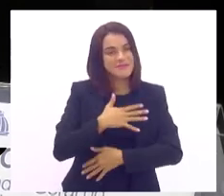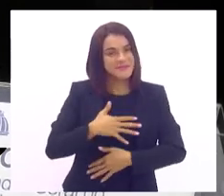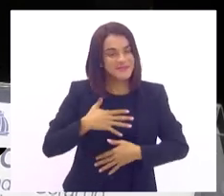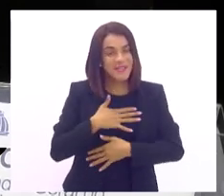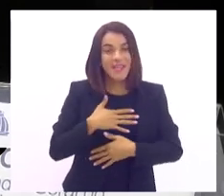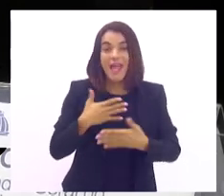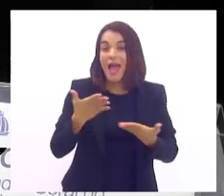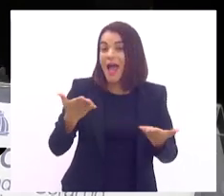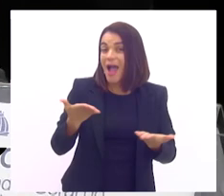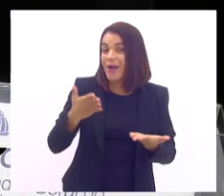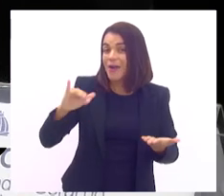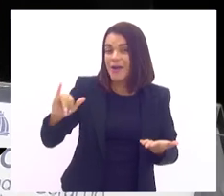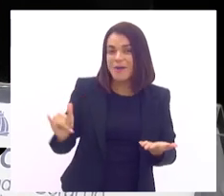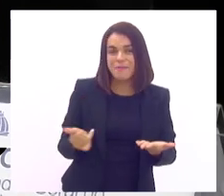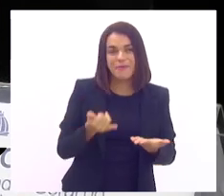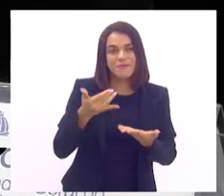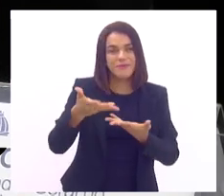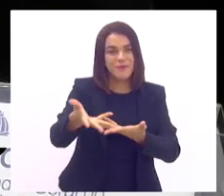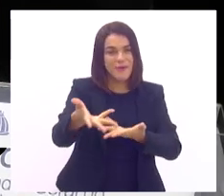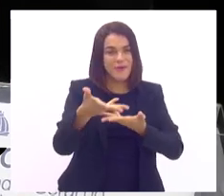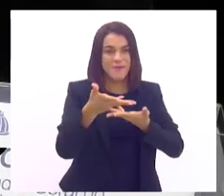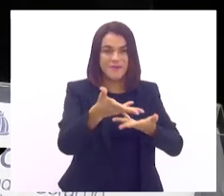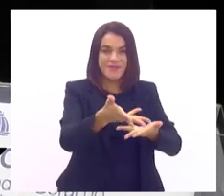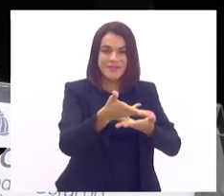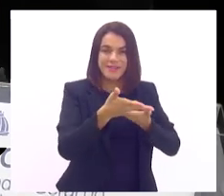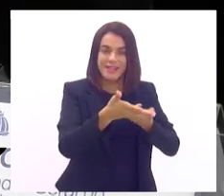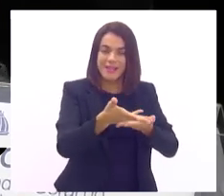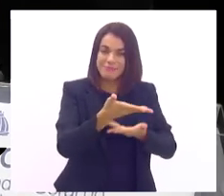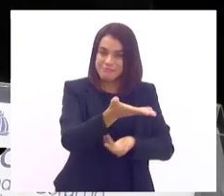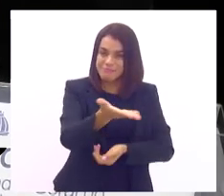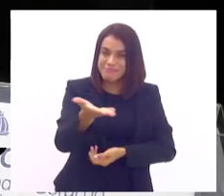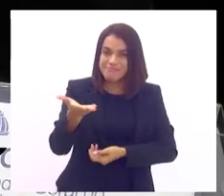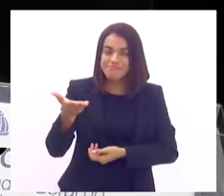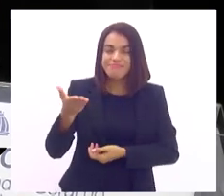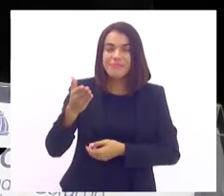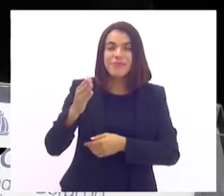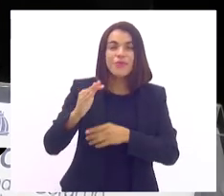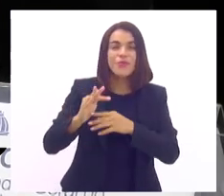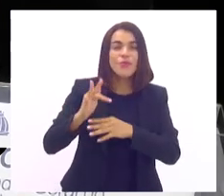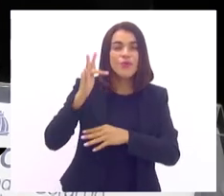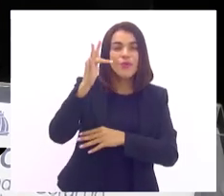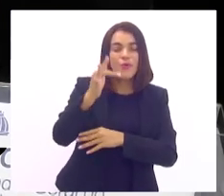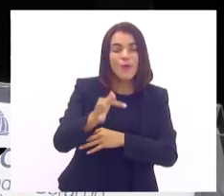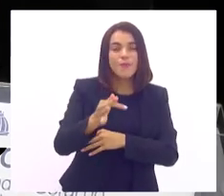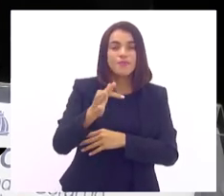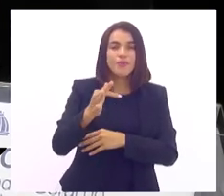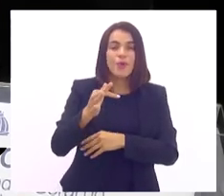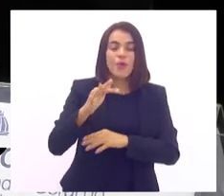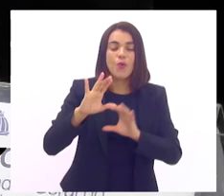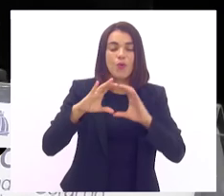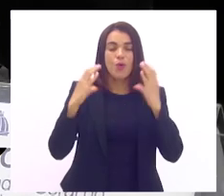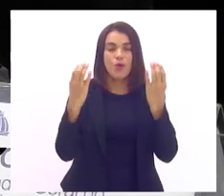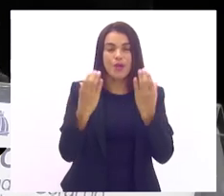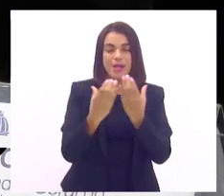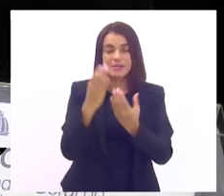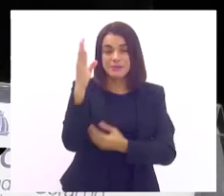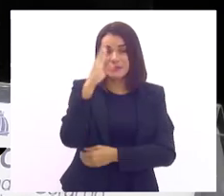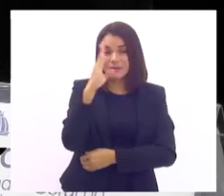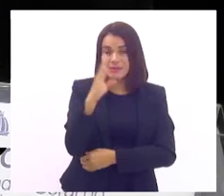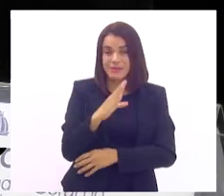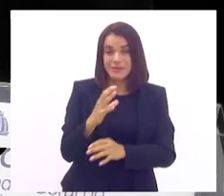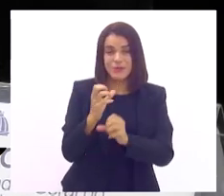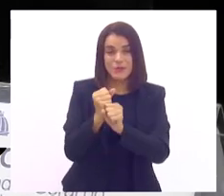um convite a todos que estão aqui nos acompanhando ao próximo congresso, que é o Congresso Brasileiro de Contabilidade, que será realizado em